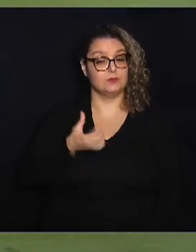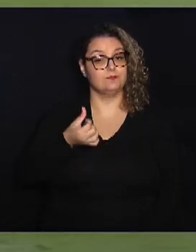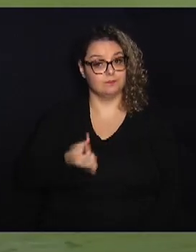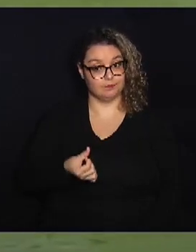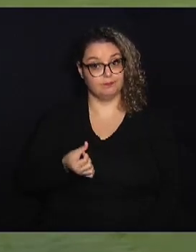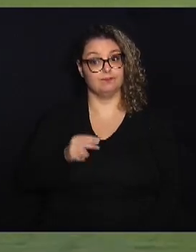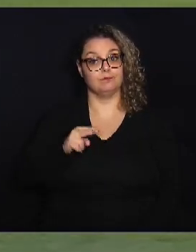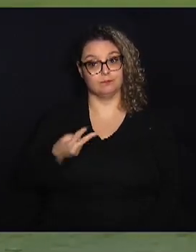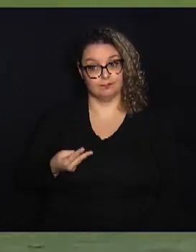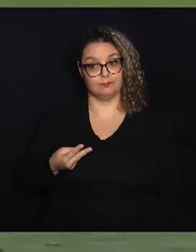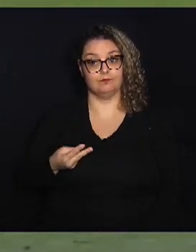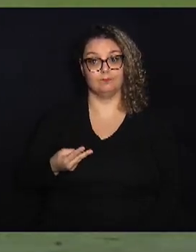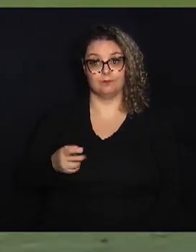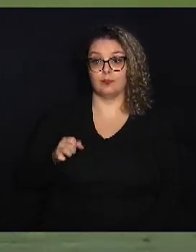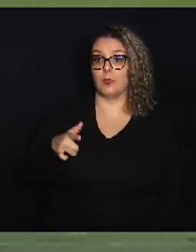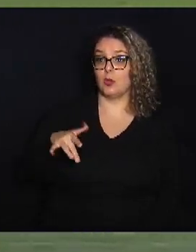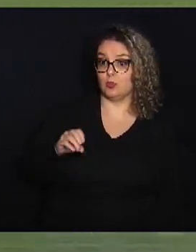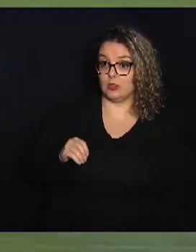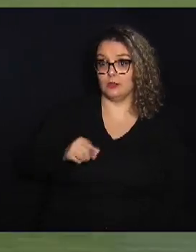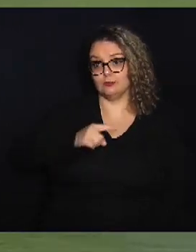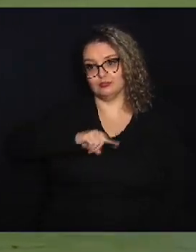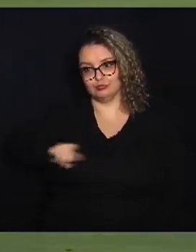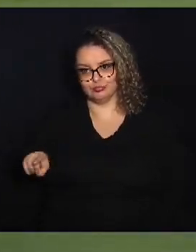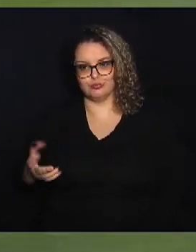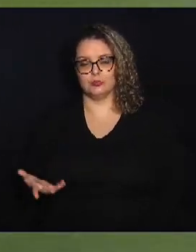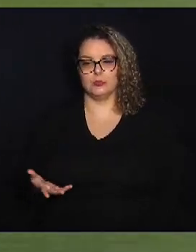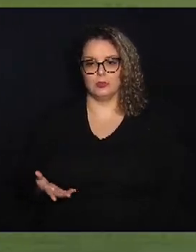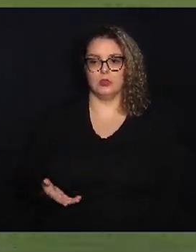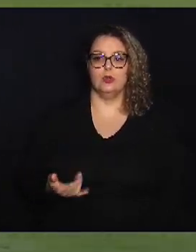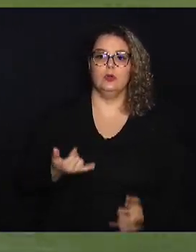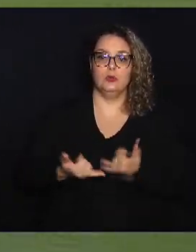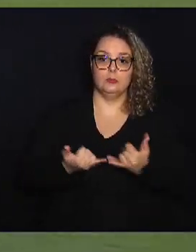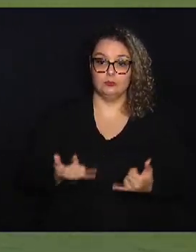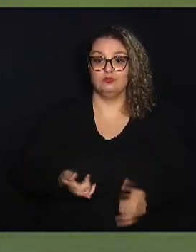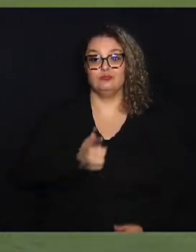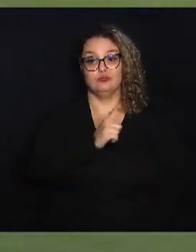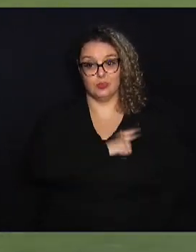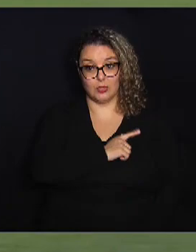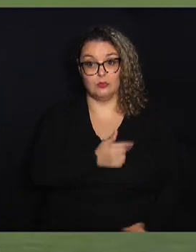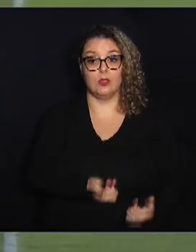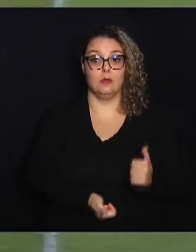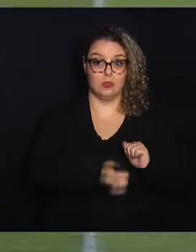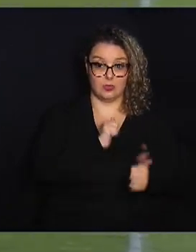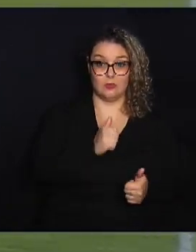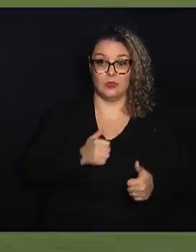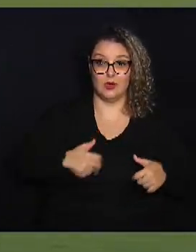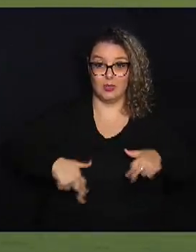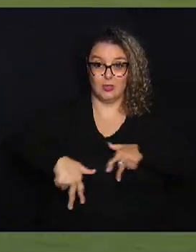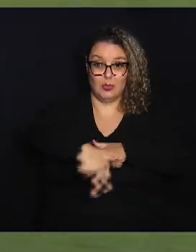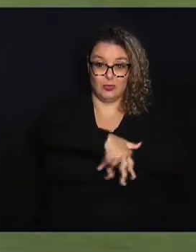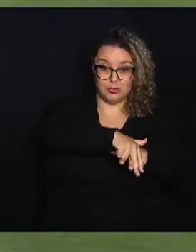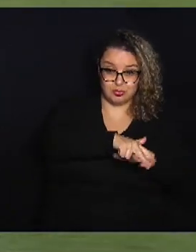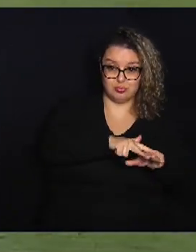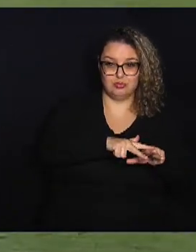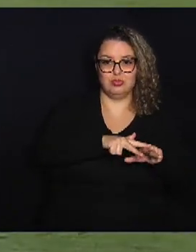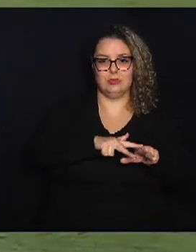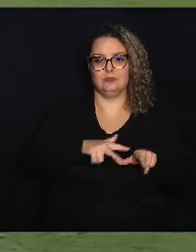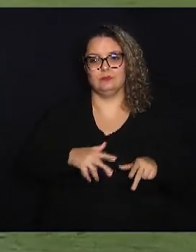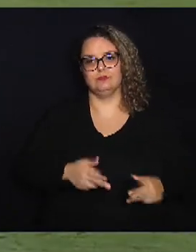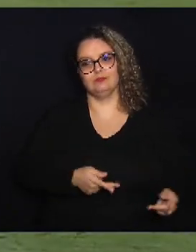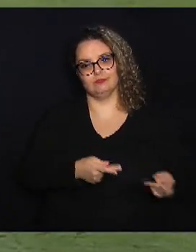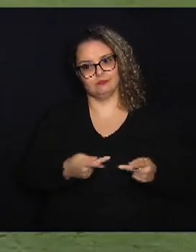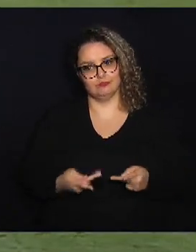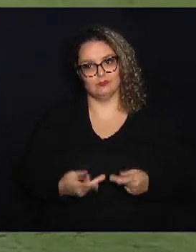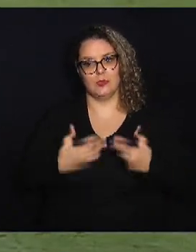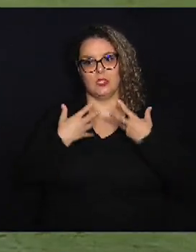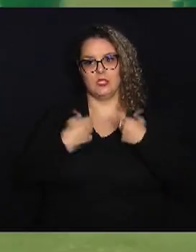vez do zagueiro Léo Santos ser expulso. O jogador bugrino deu uma entrada por trás, matando o contra-ataque da equipe visitante e